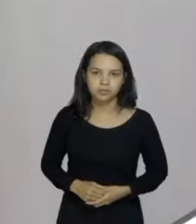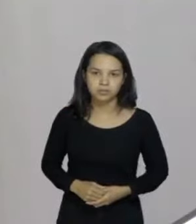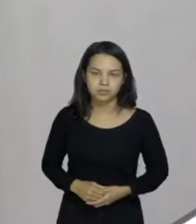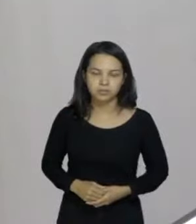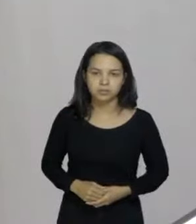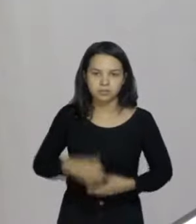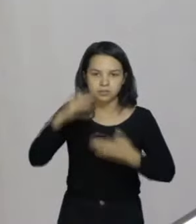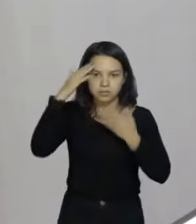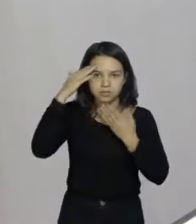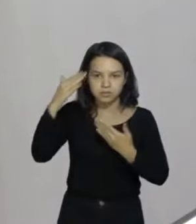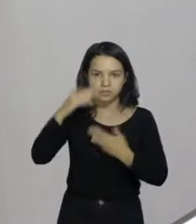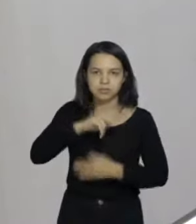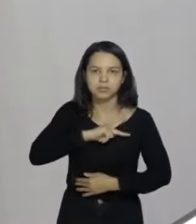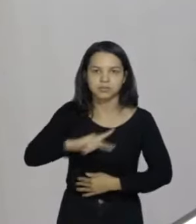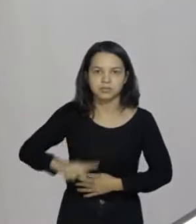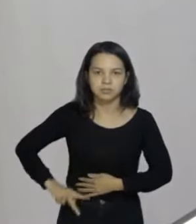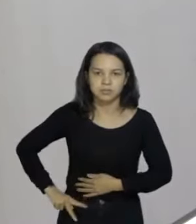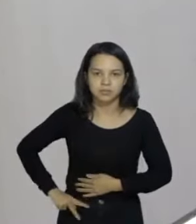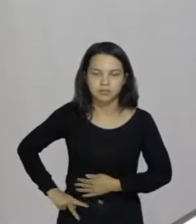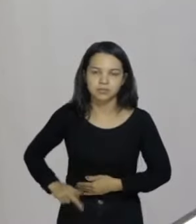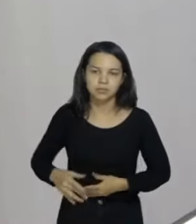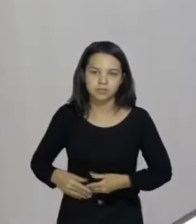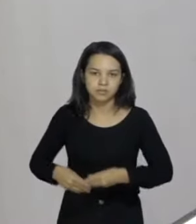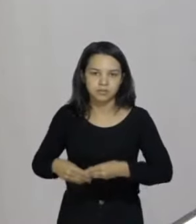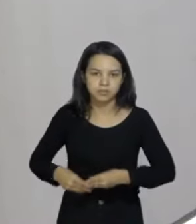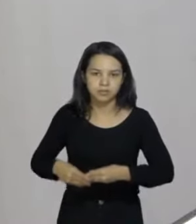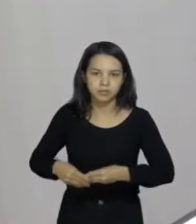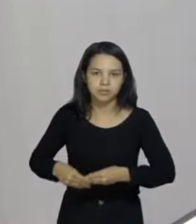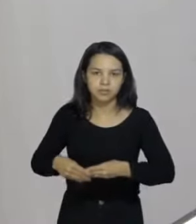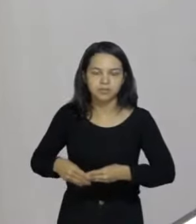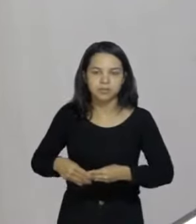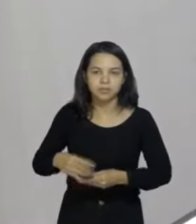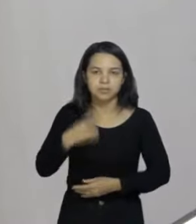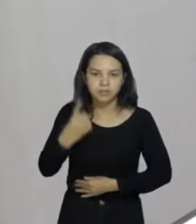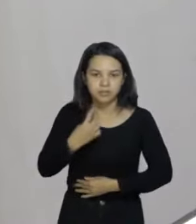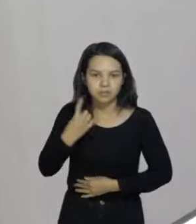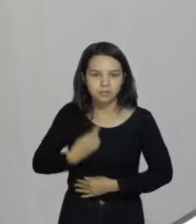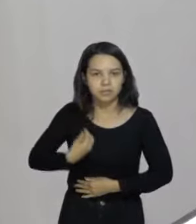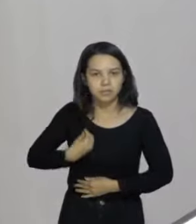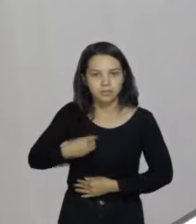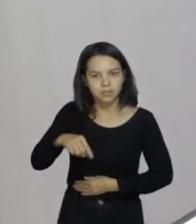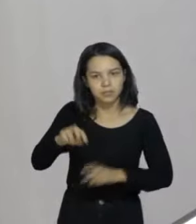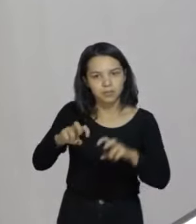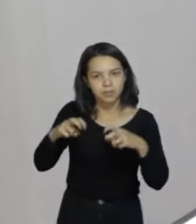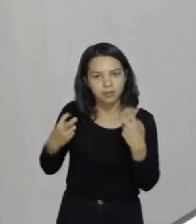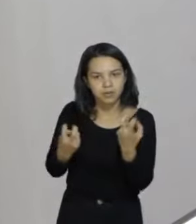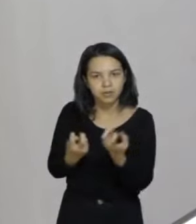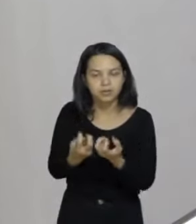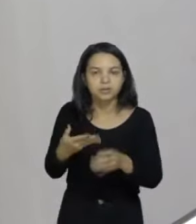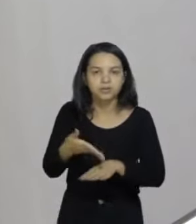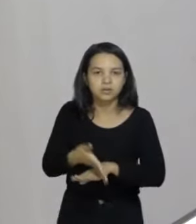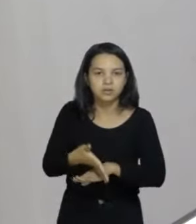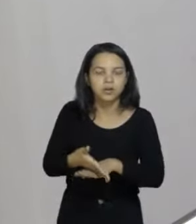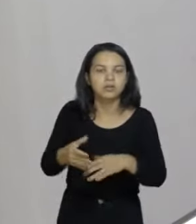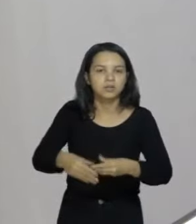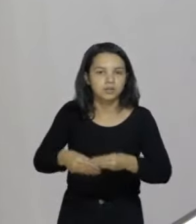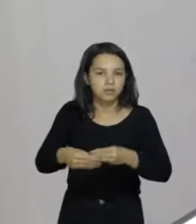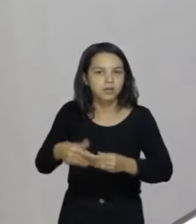Obrigado Presidente cumprimentar os deputados que aqui fazem parte do plenário saudar mais uma